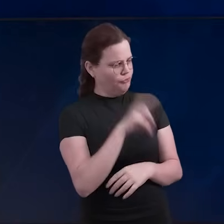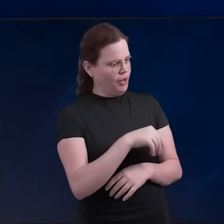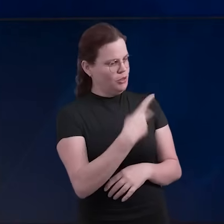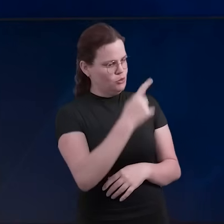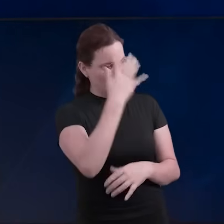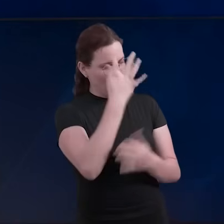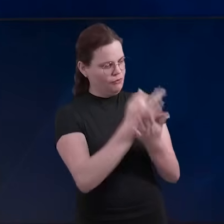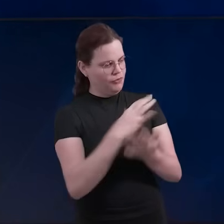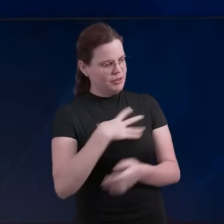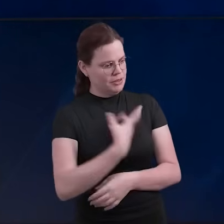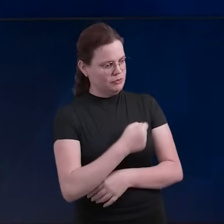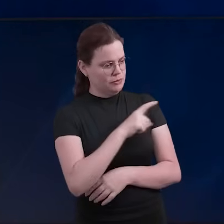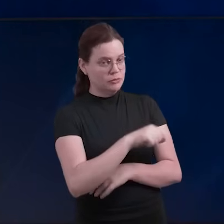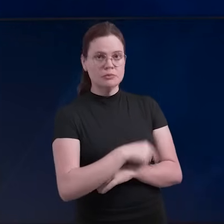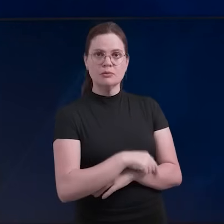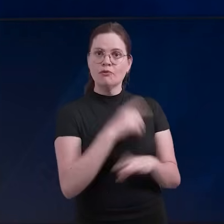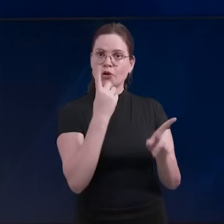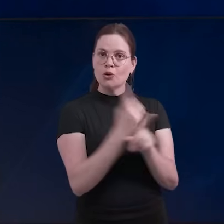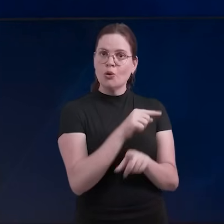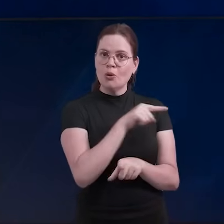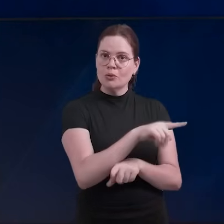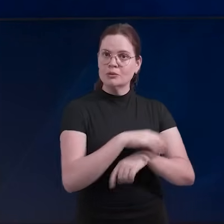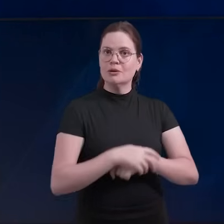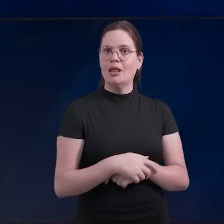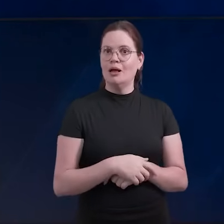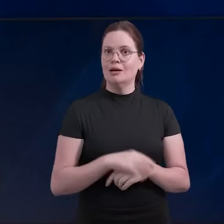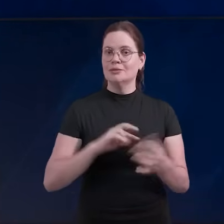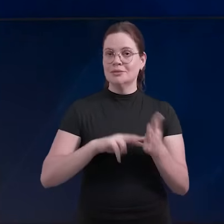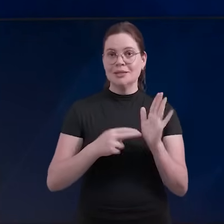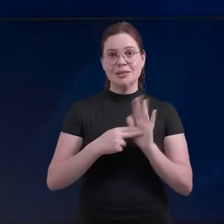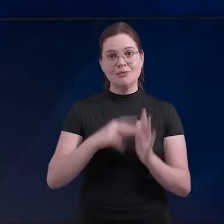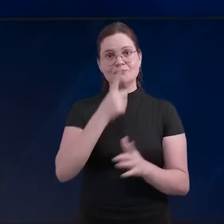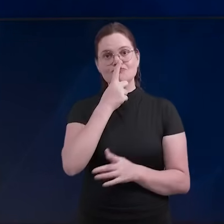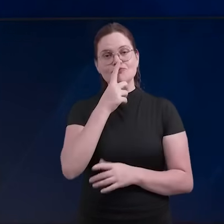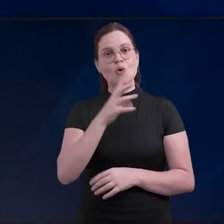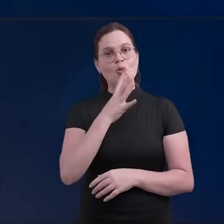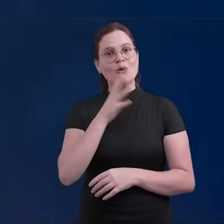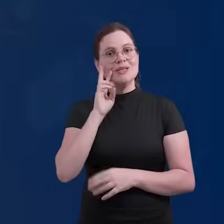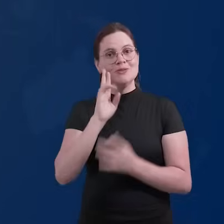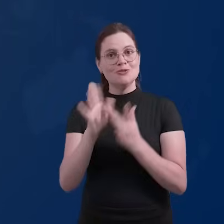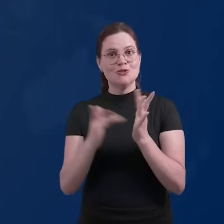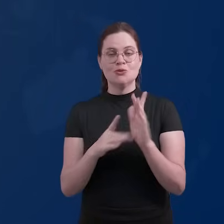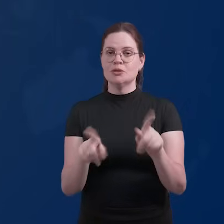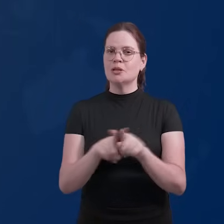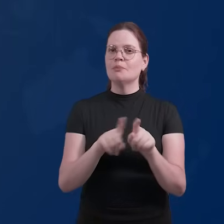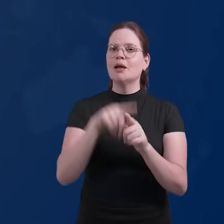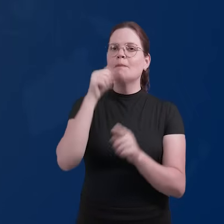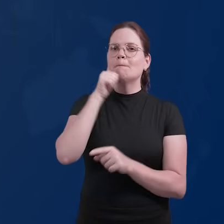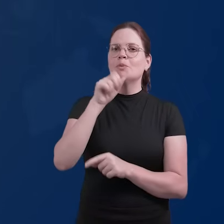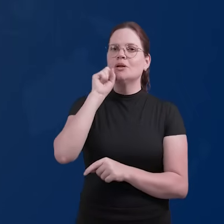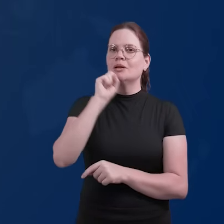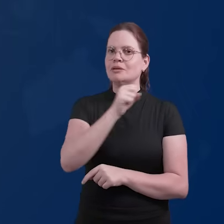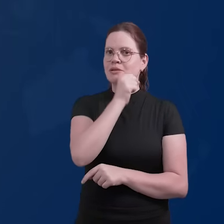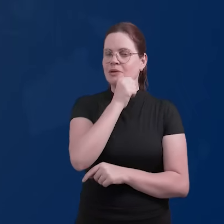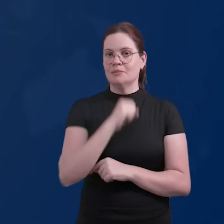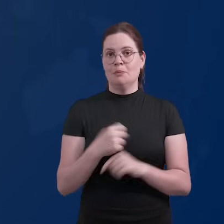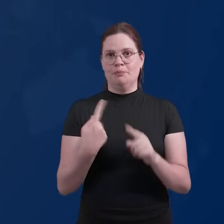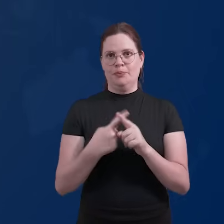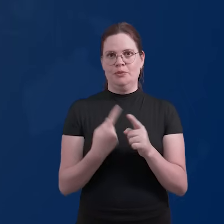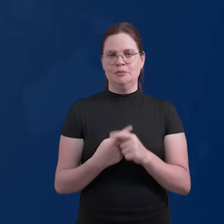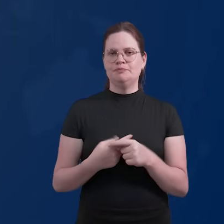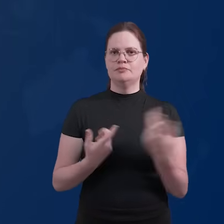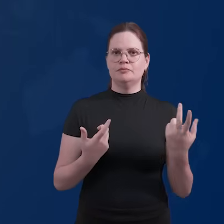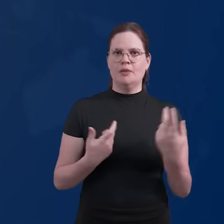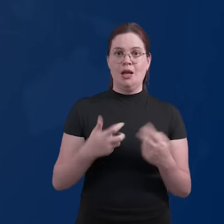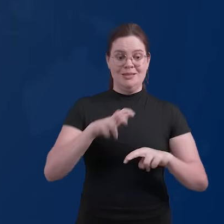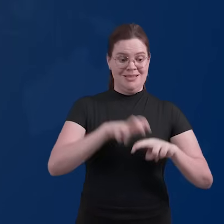vê, a tua fé te salvou. Esse foi o encontro dele com Jesus. A mulher samaritana da mesma forma. Quando ela